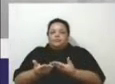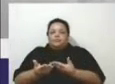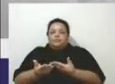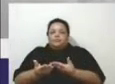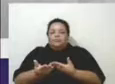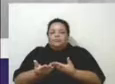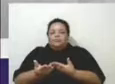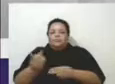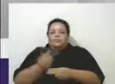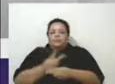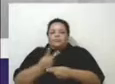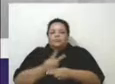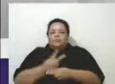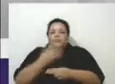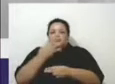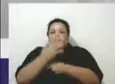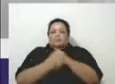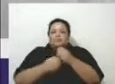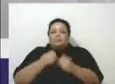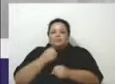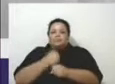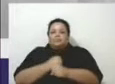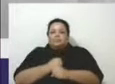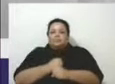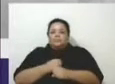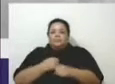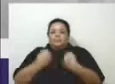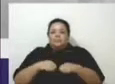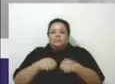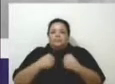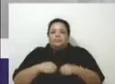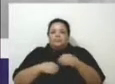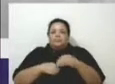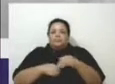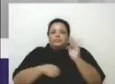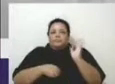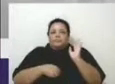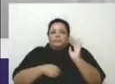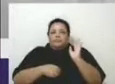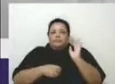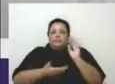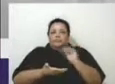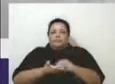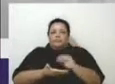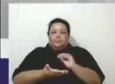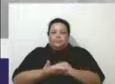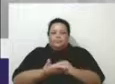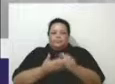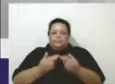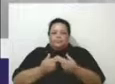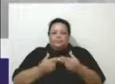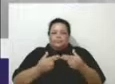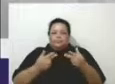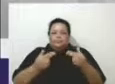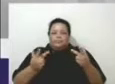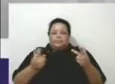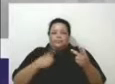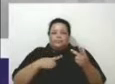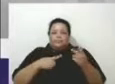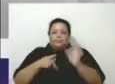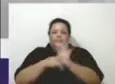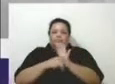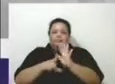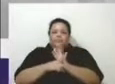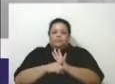buscou nesses 4 anos ainda precisa de muito Ainda falta muita coisa a gente ainda tem tantos projetos